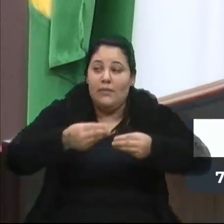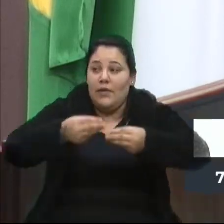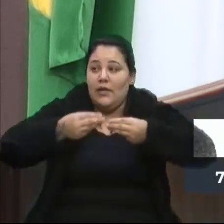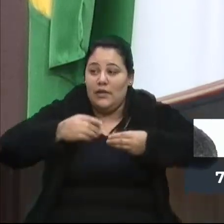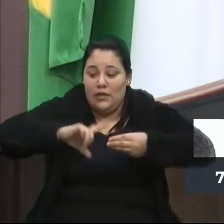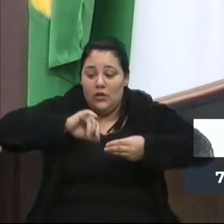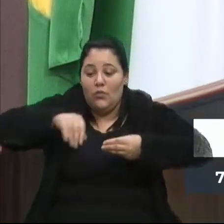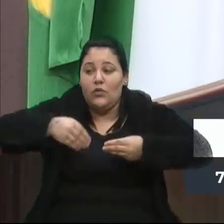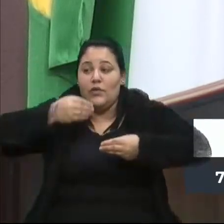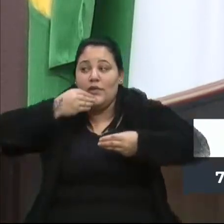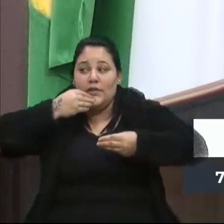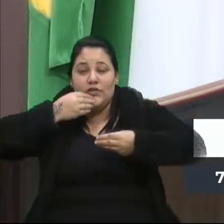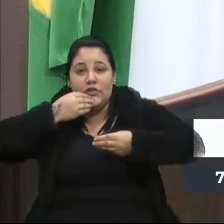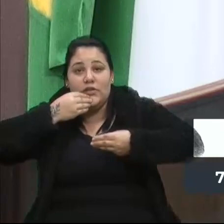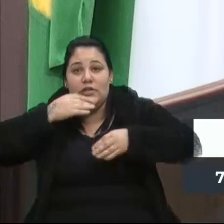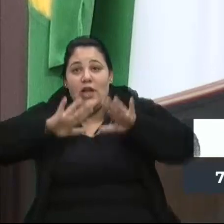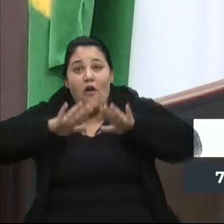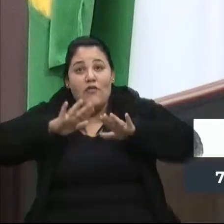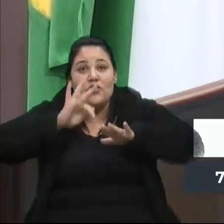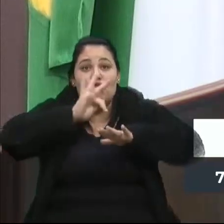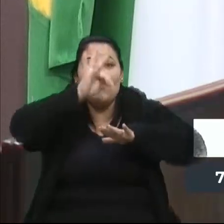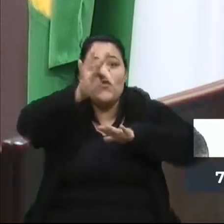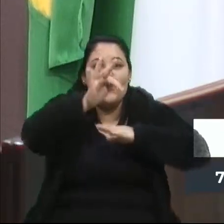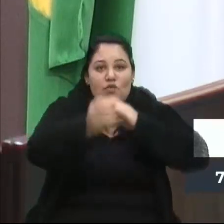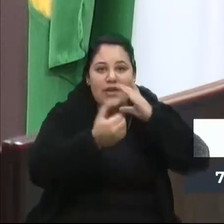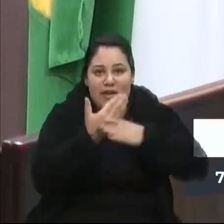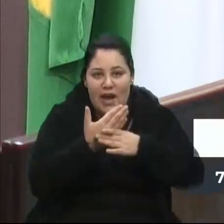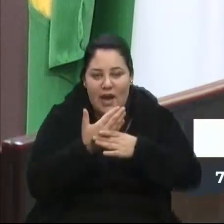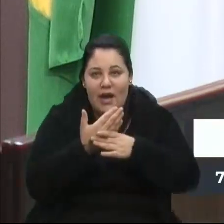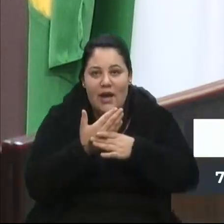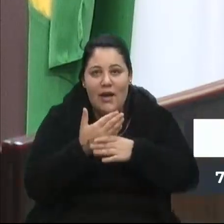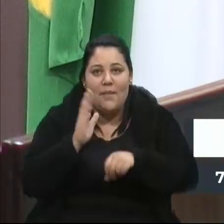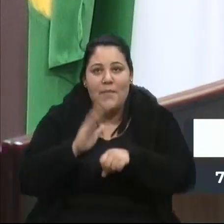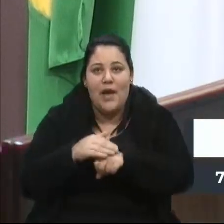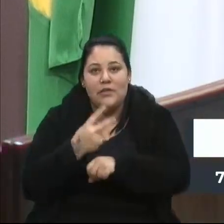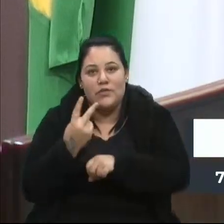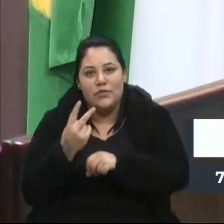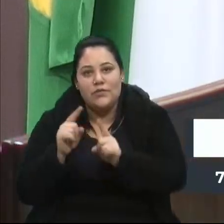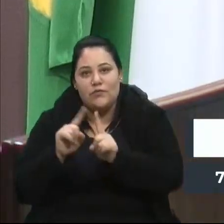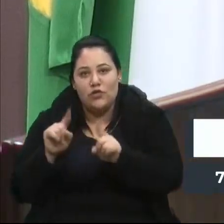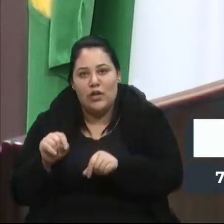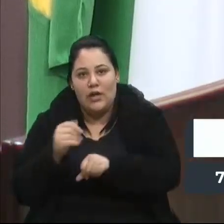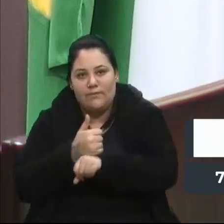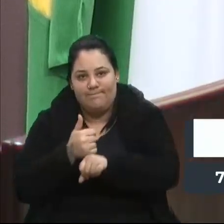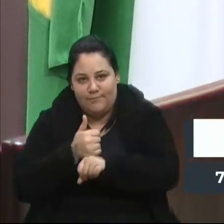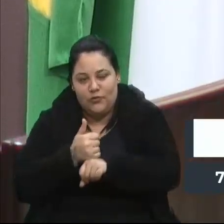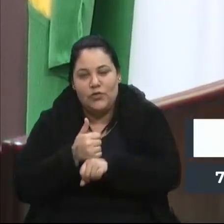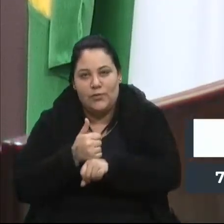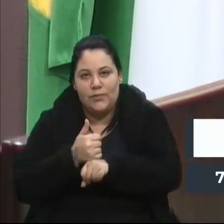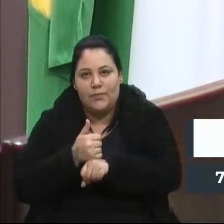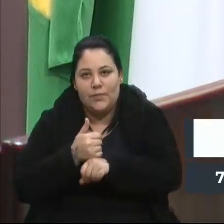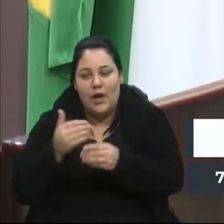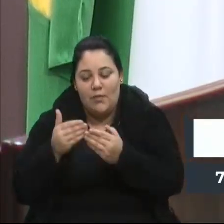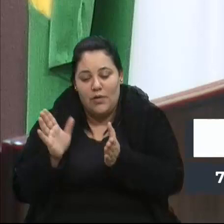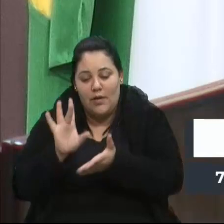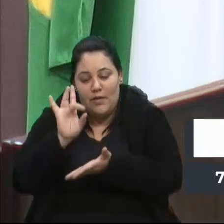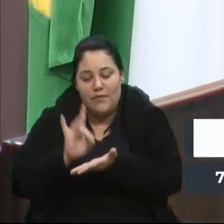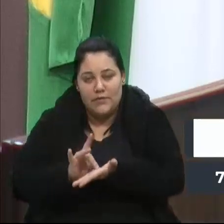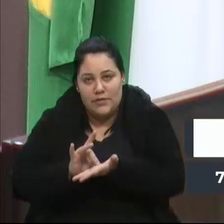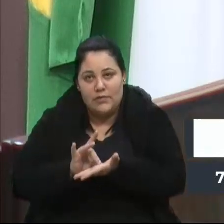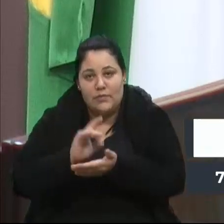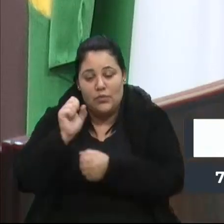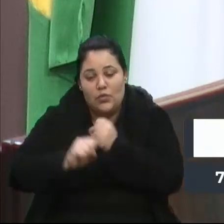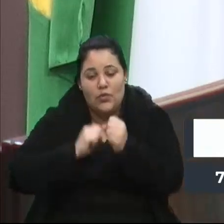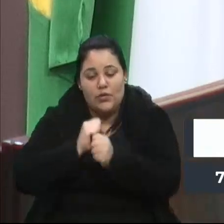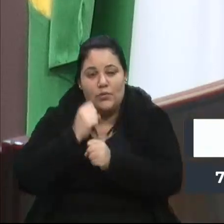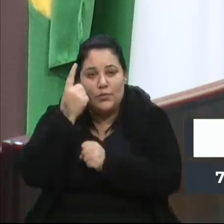a previsão da criação de cargos, caso a gente consiga que a TV aberta seja uma realidade para o ano que